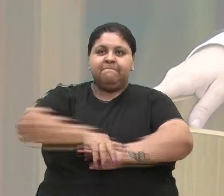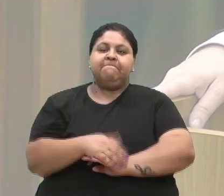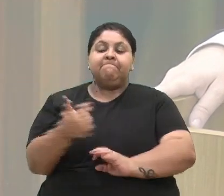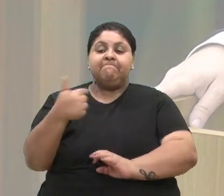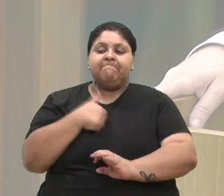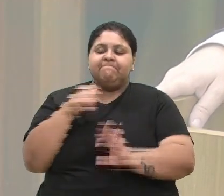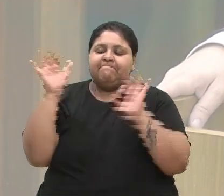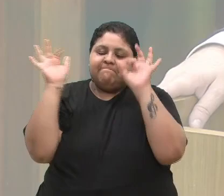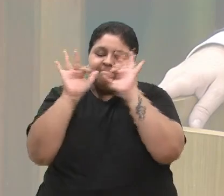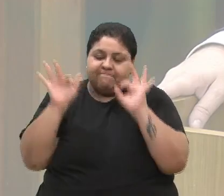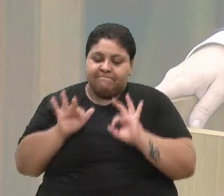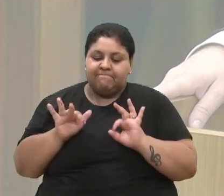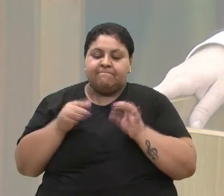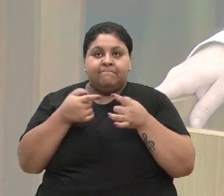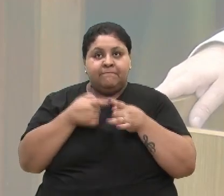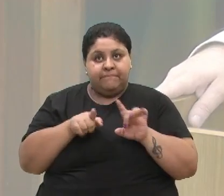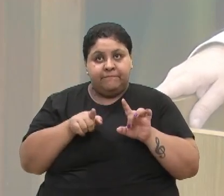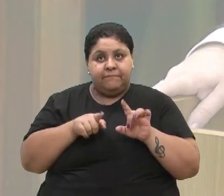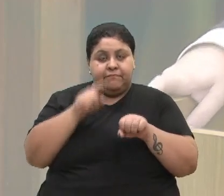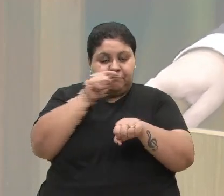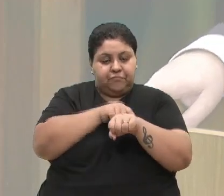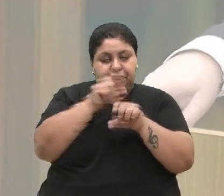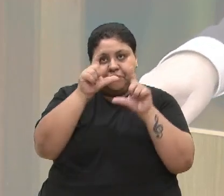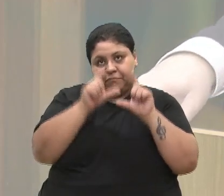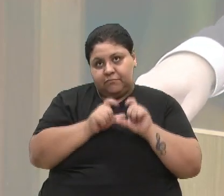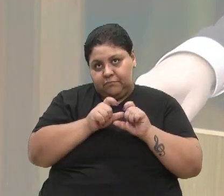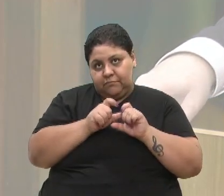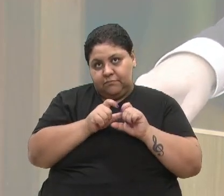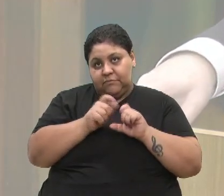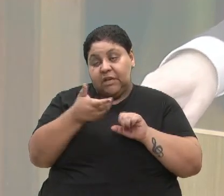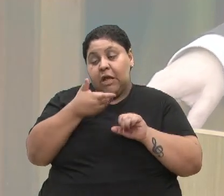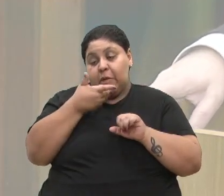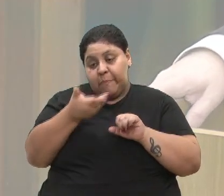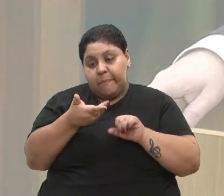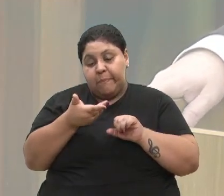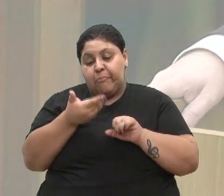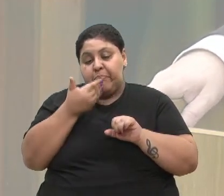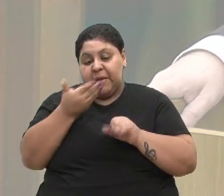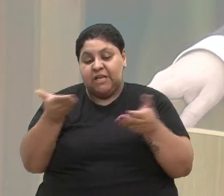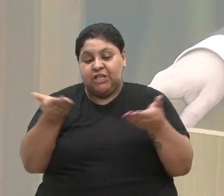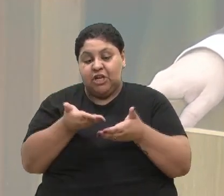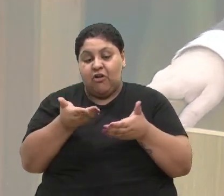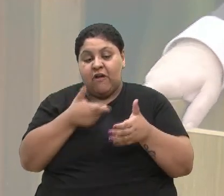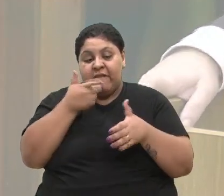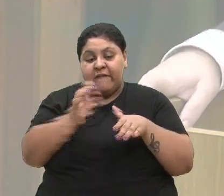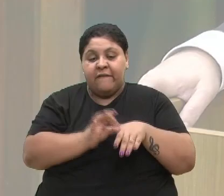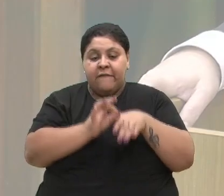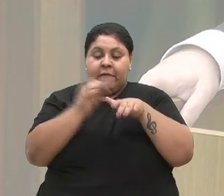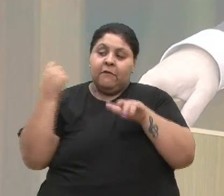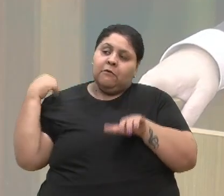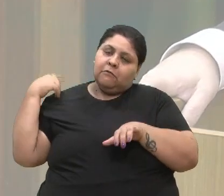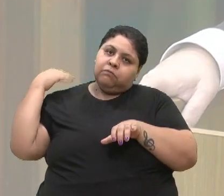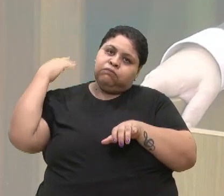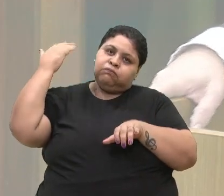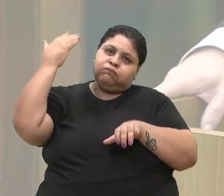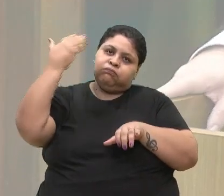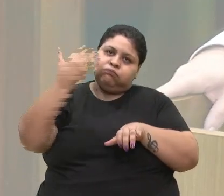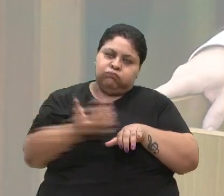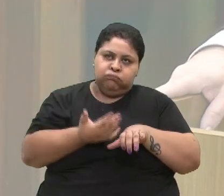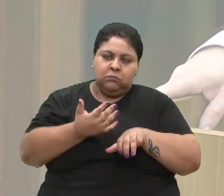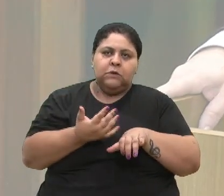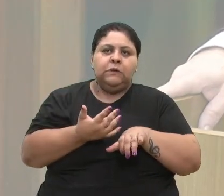fiquei muito feliz, mas como o tempo era curto, eu pedi essa declaração de líder para resgatar algumas